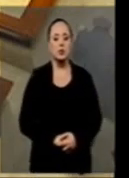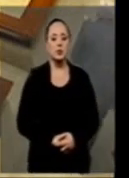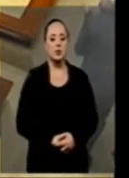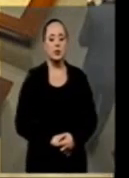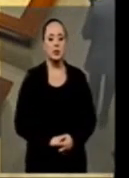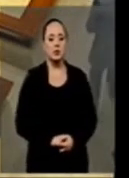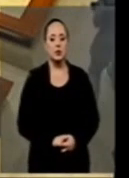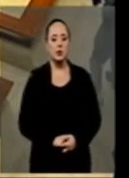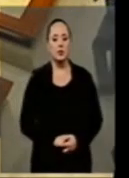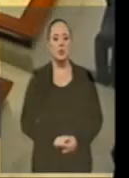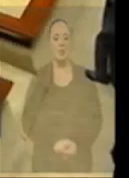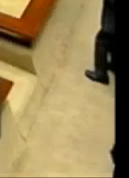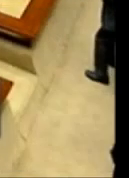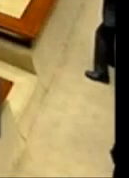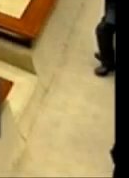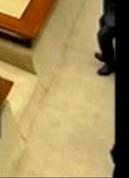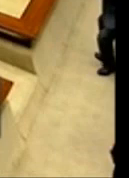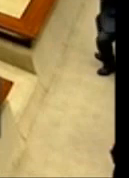amanhã